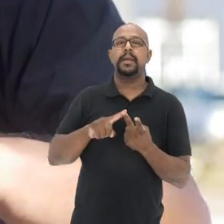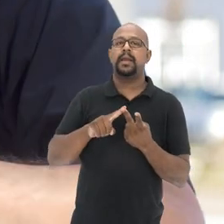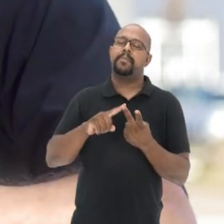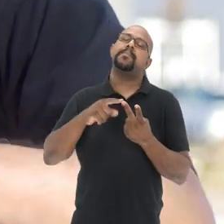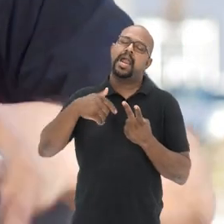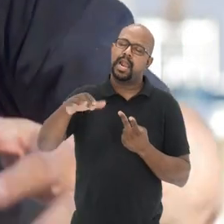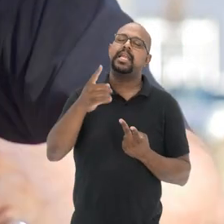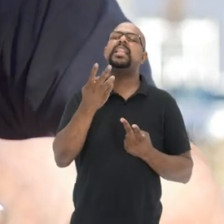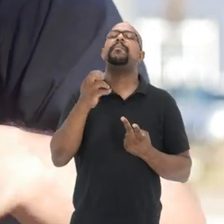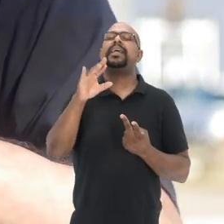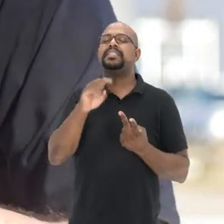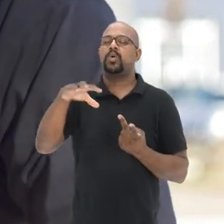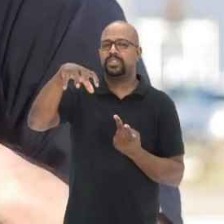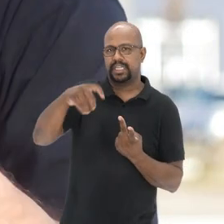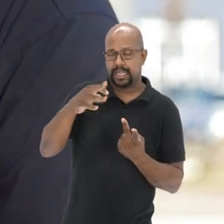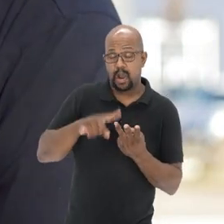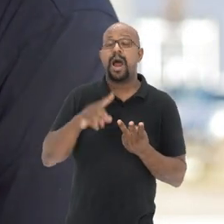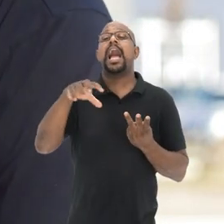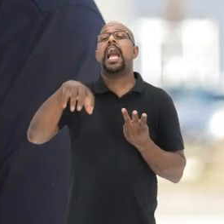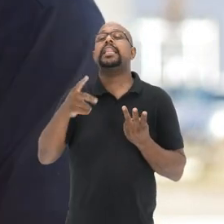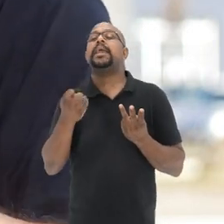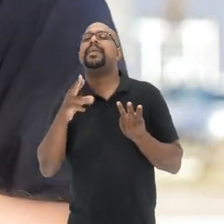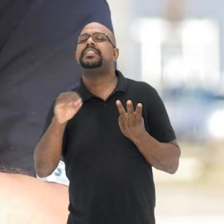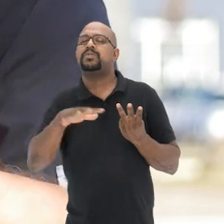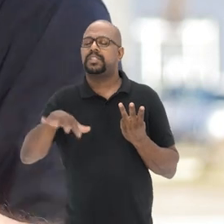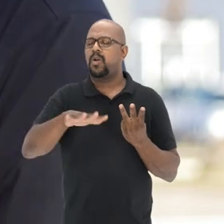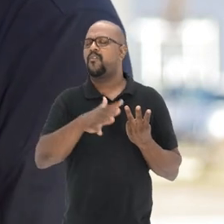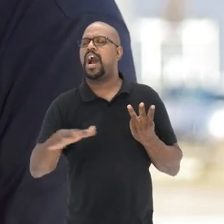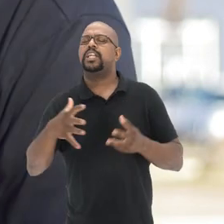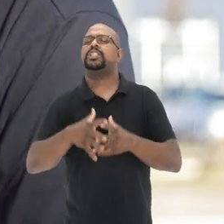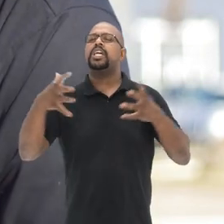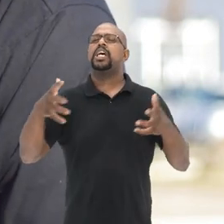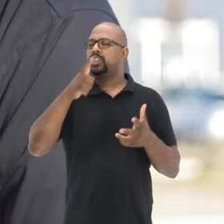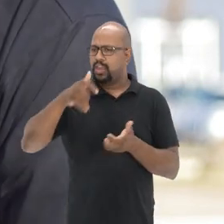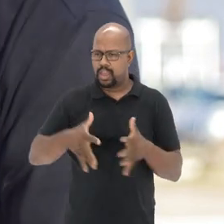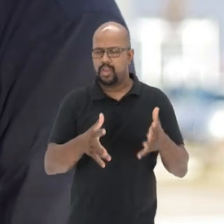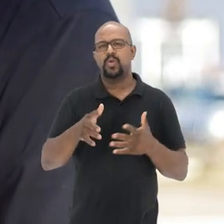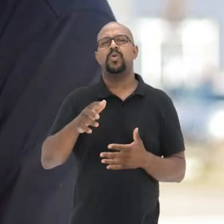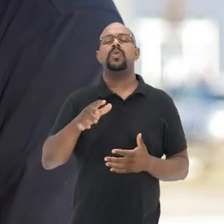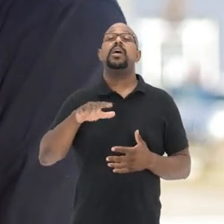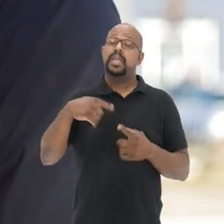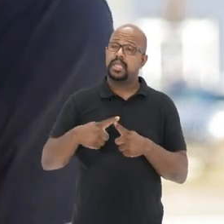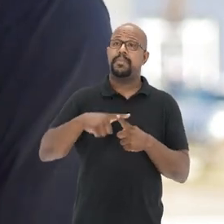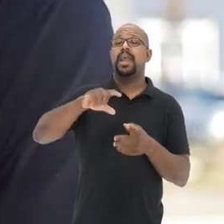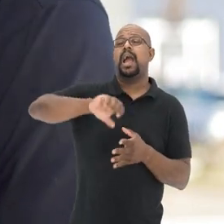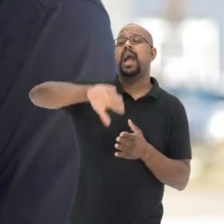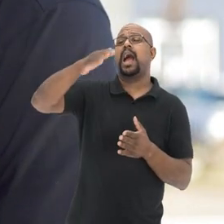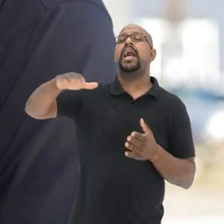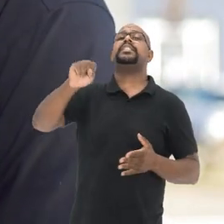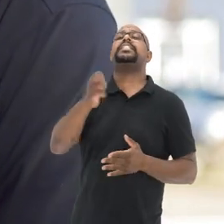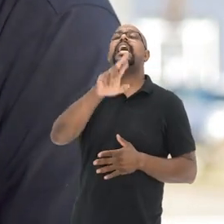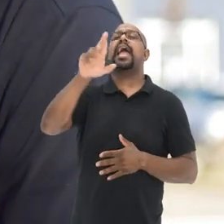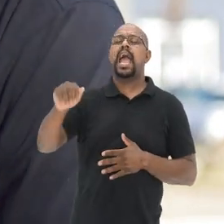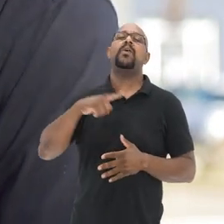parte para além da Depressão Central, a própria Depressão Central com os vales dos grandes rios, o Jacuí, o Vacacaí, e a serra, a